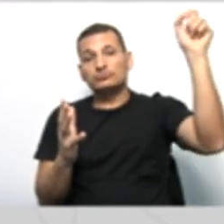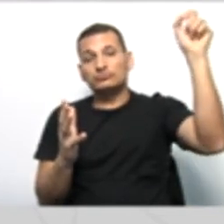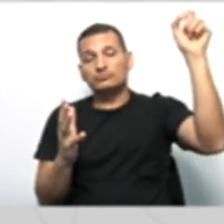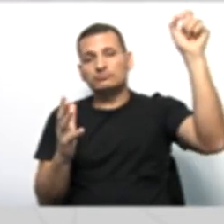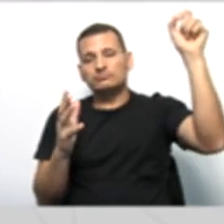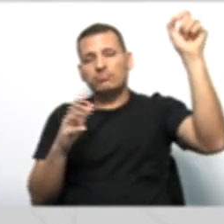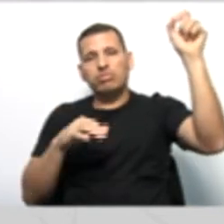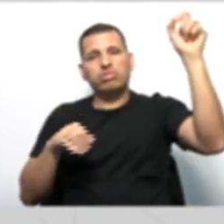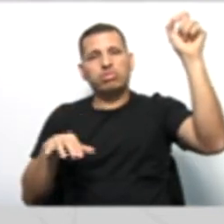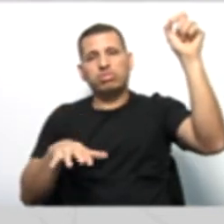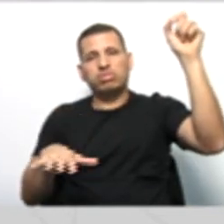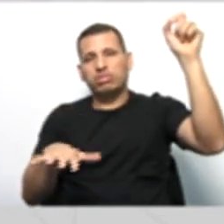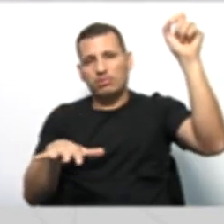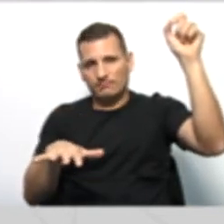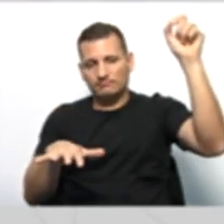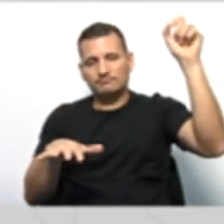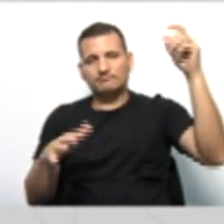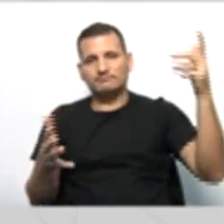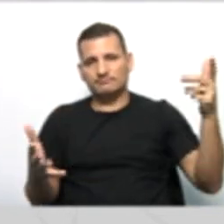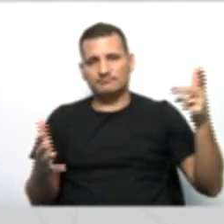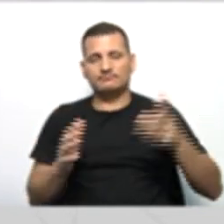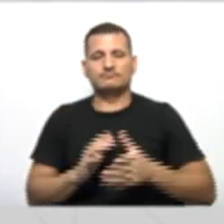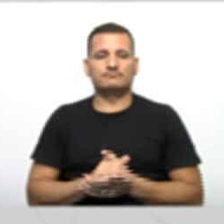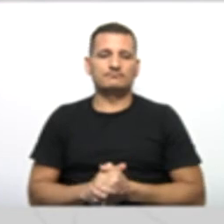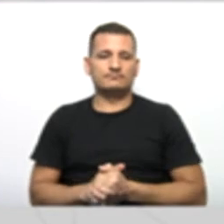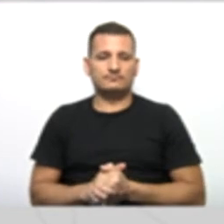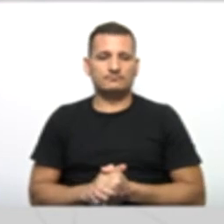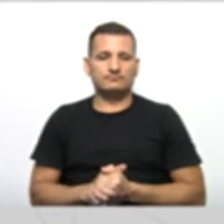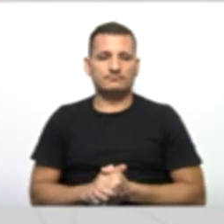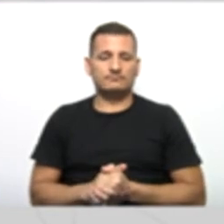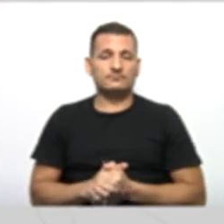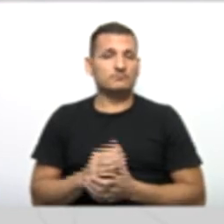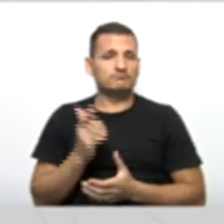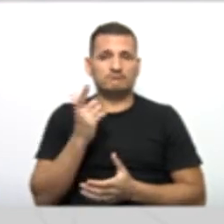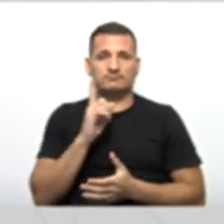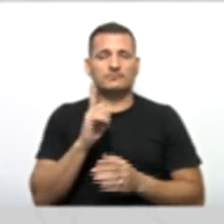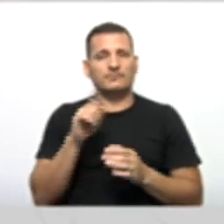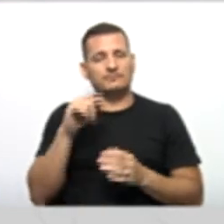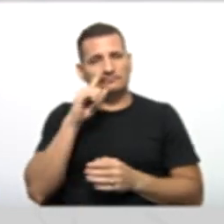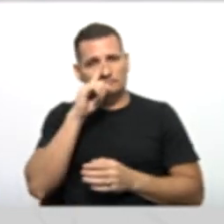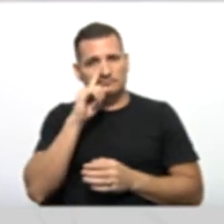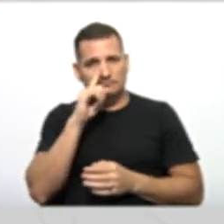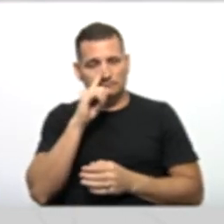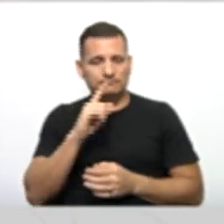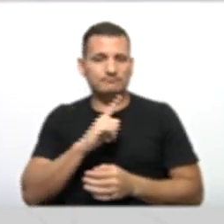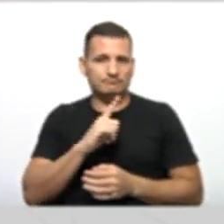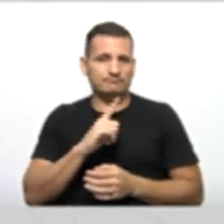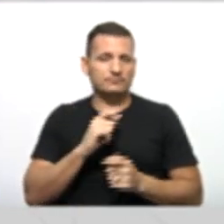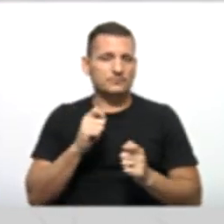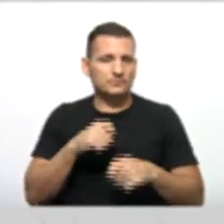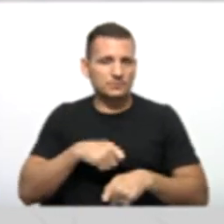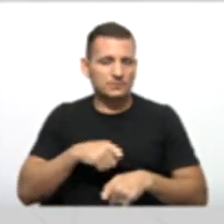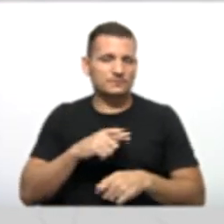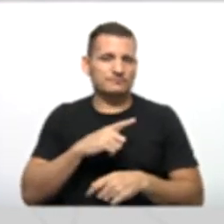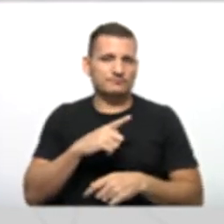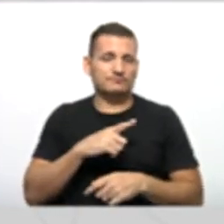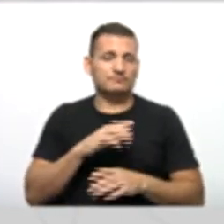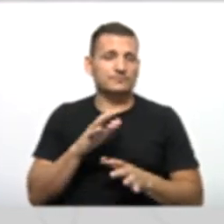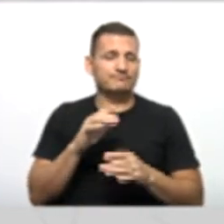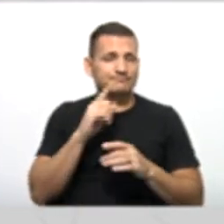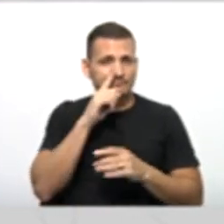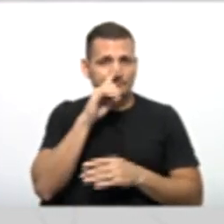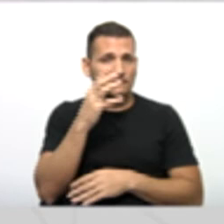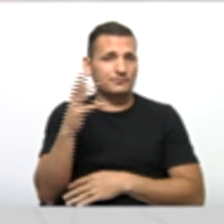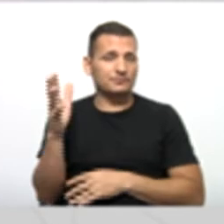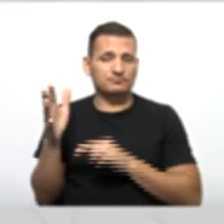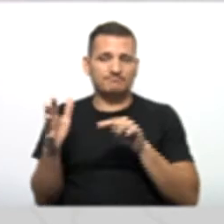momento que a gente planejou mudar a plantação, a gente não consiga fazer isso. É um risco que a gente corre. Geralmente esses riscos da natureza a gente